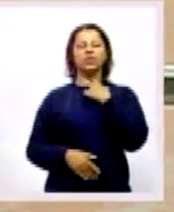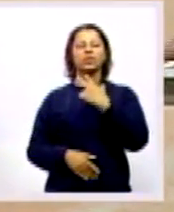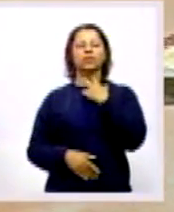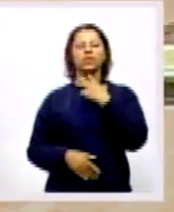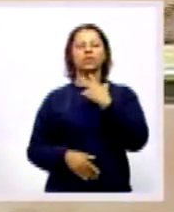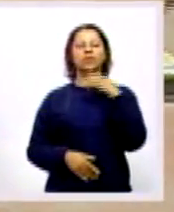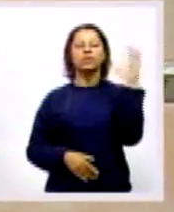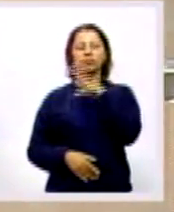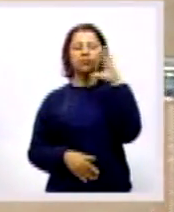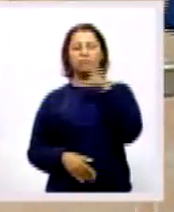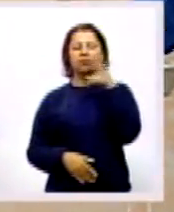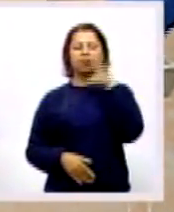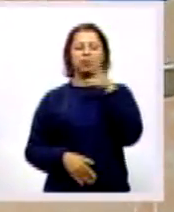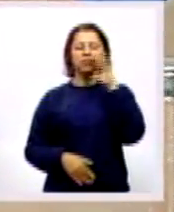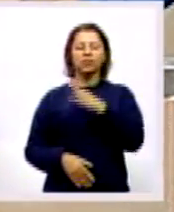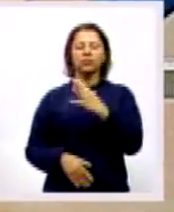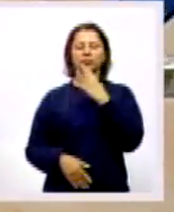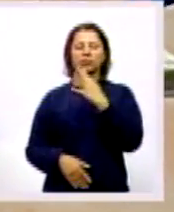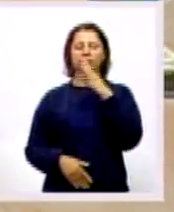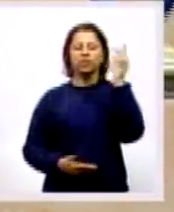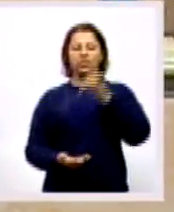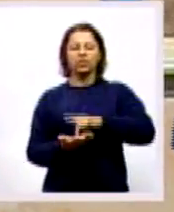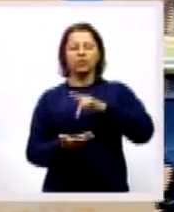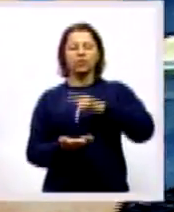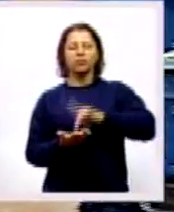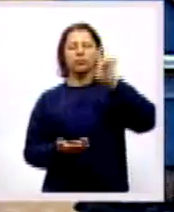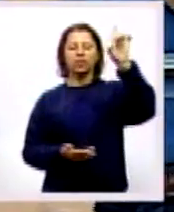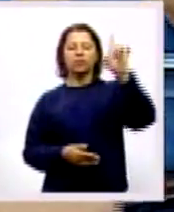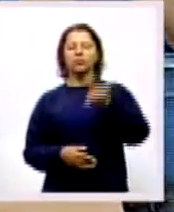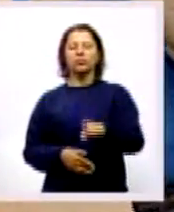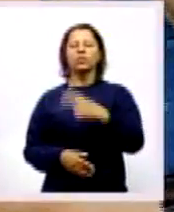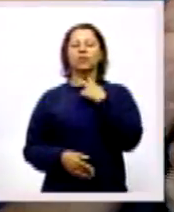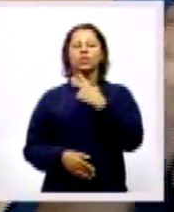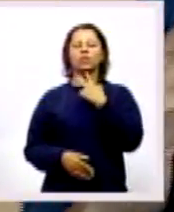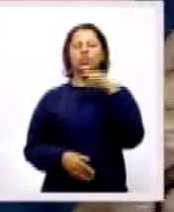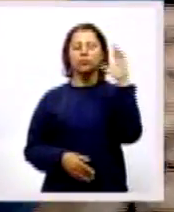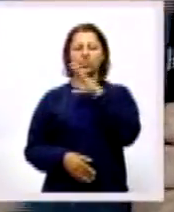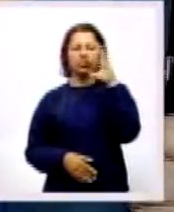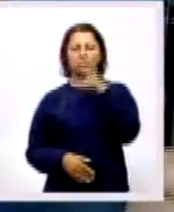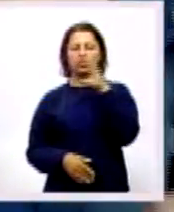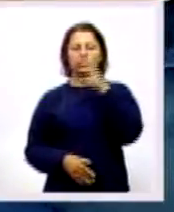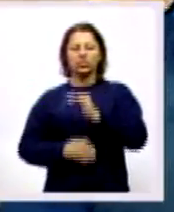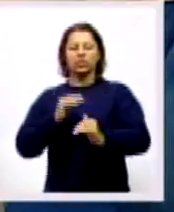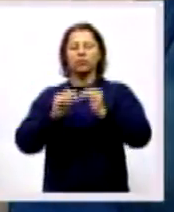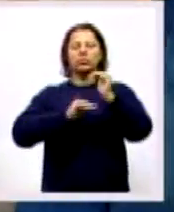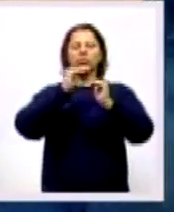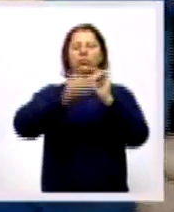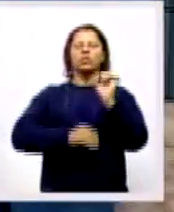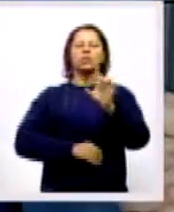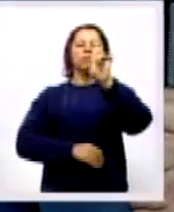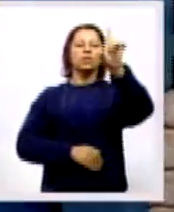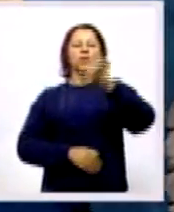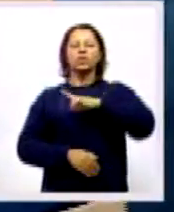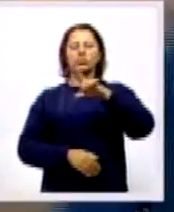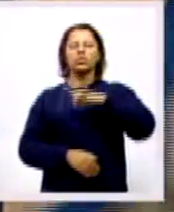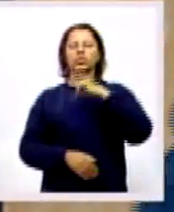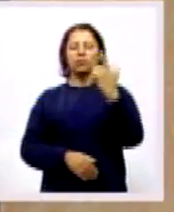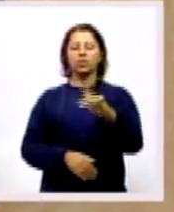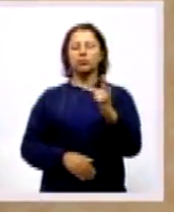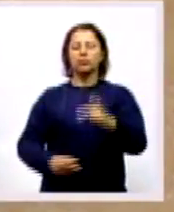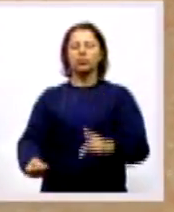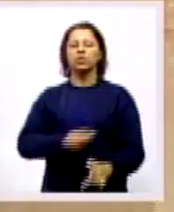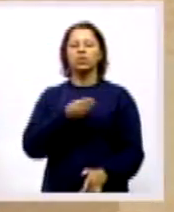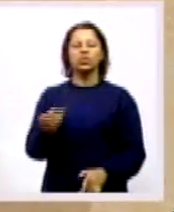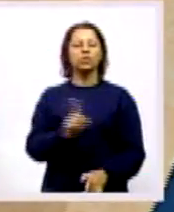se apressar no conhecimento das verdades de Deus. Você não pode se apressar no processo que Deus tem em você.